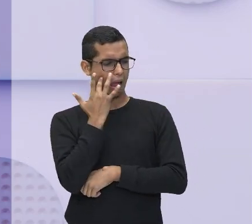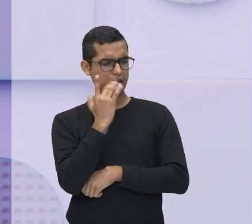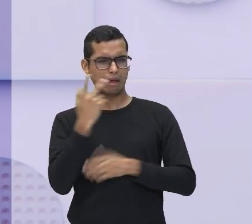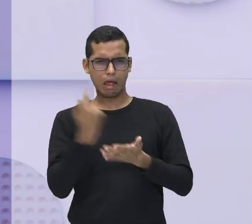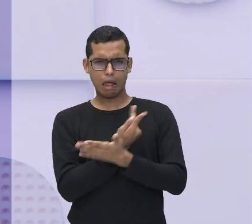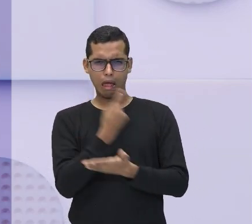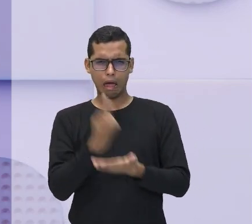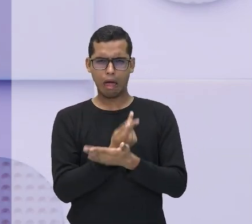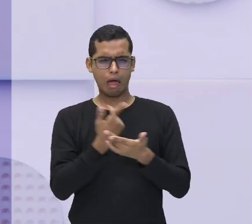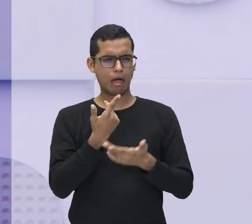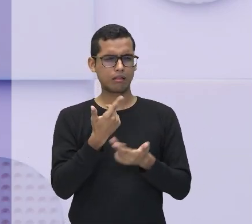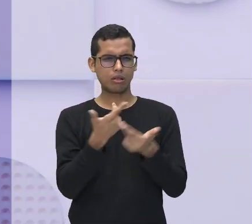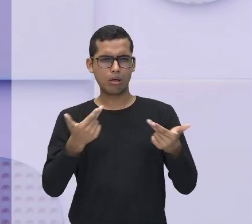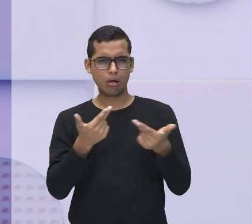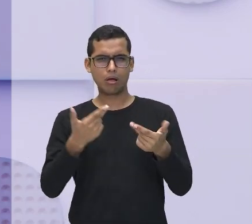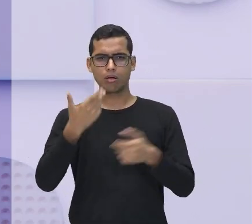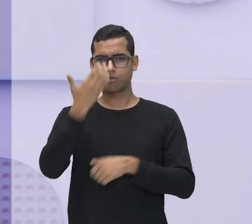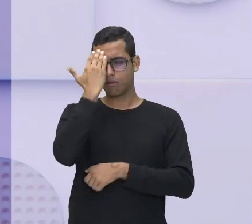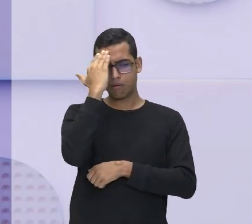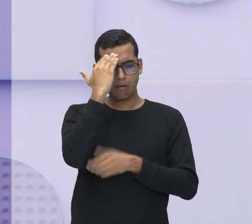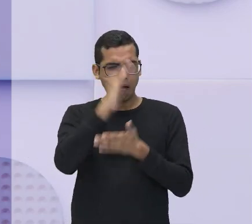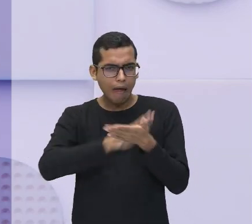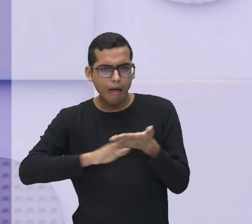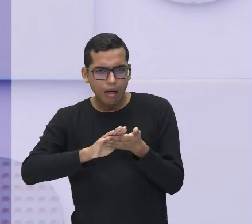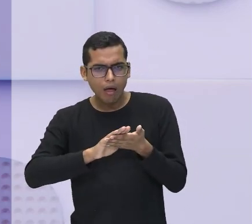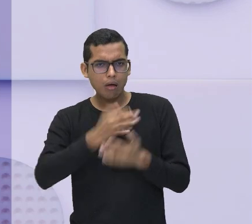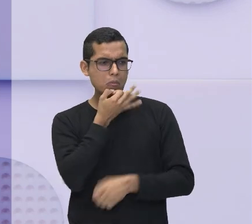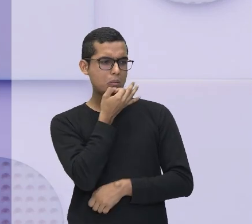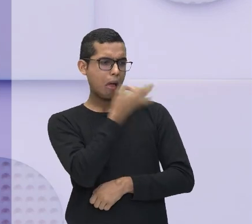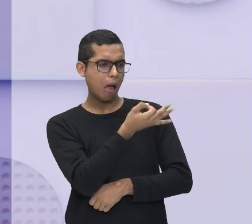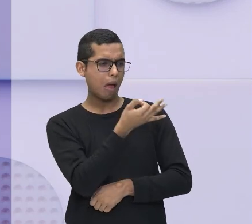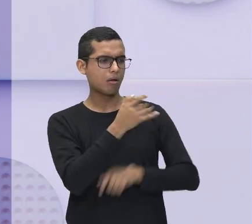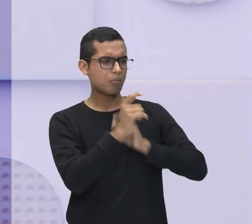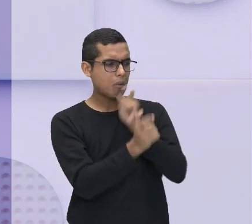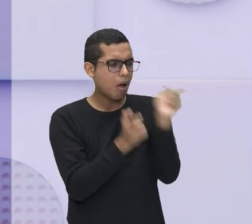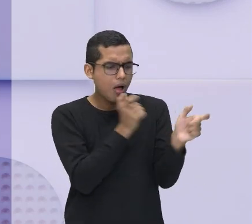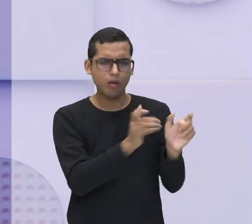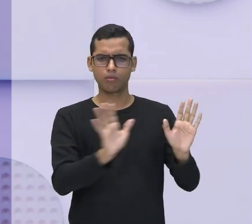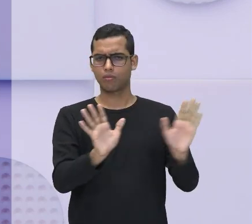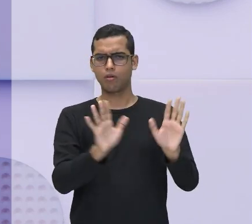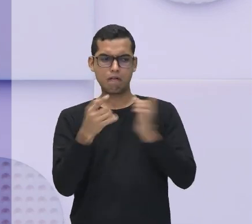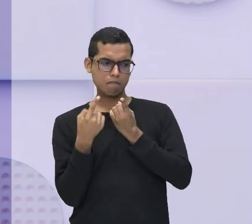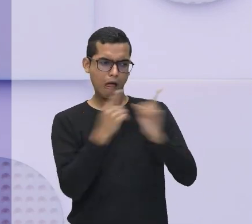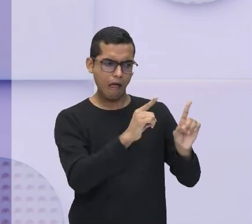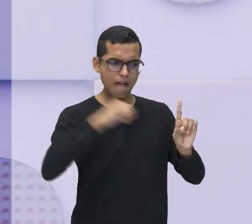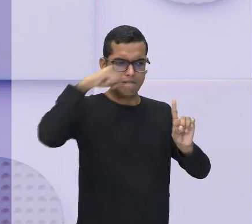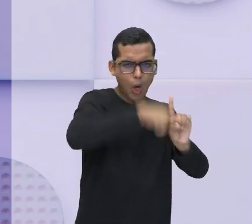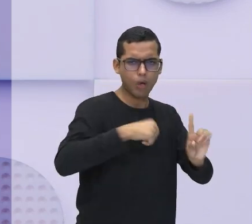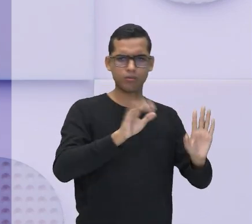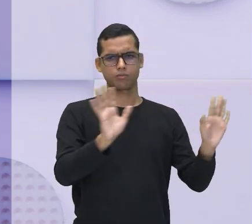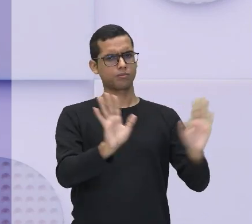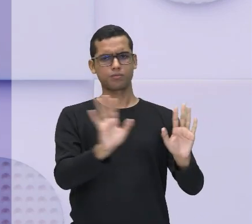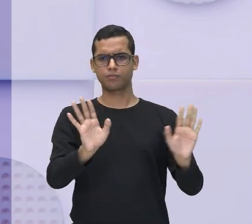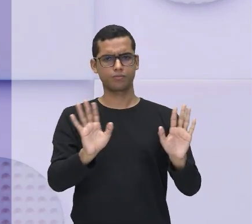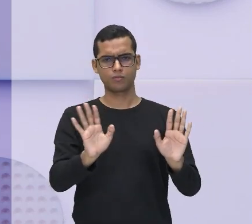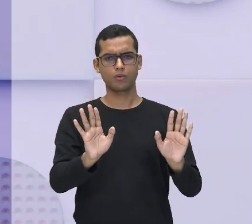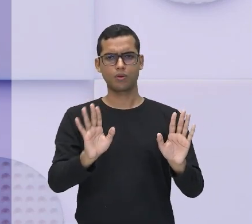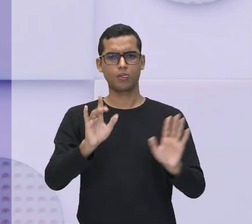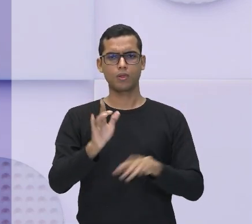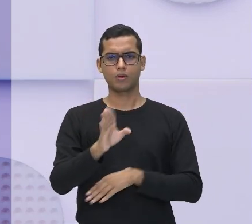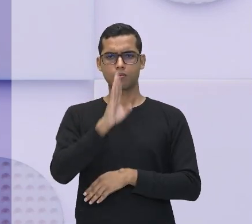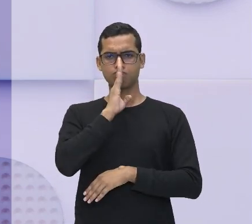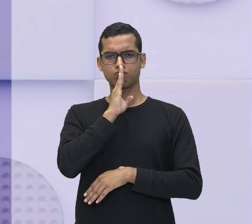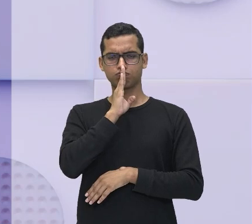O que a gente não compreende, a gente não comenta, não ofende, não agride, né? E mesmo que a gente